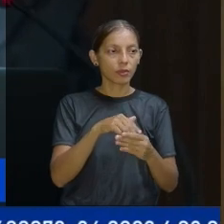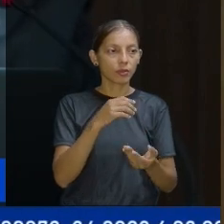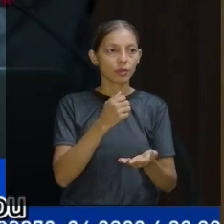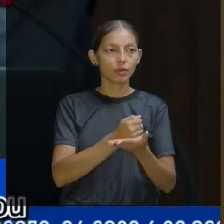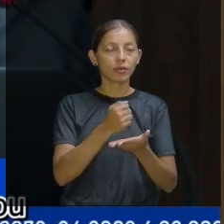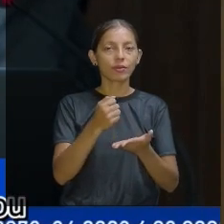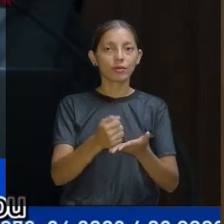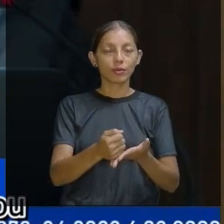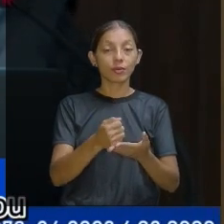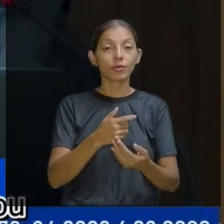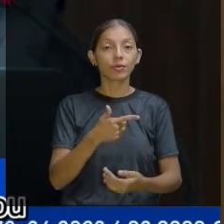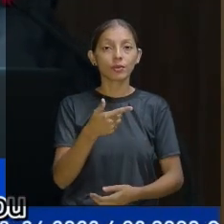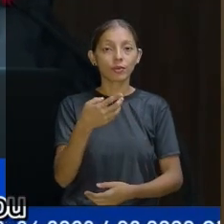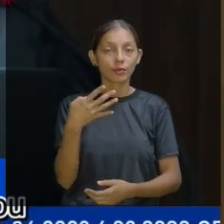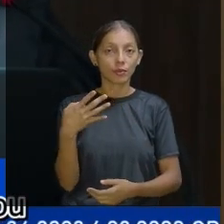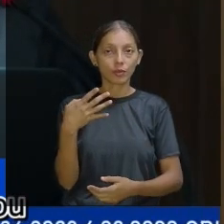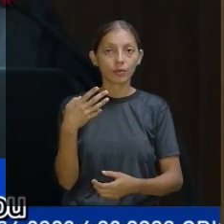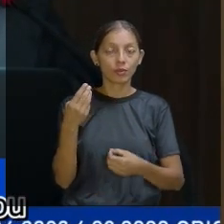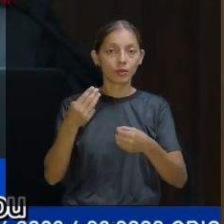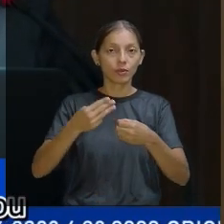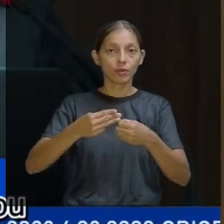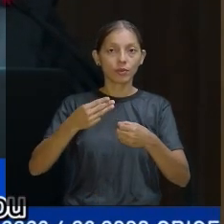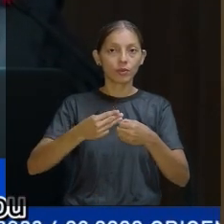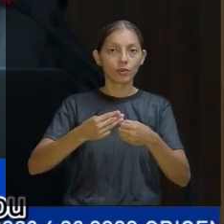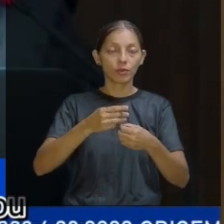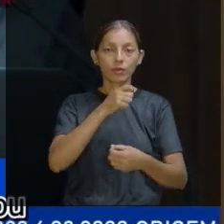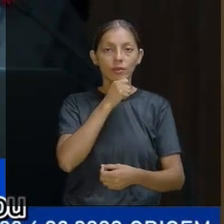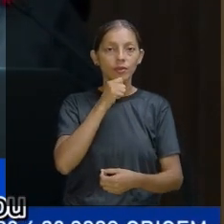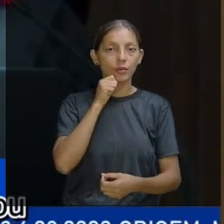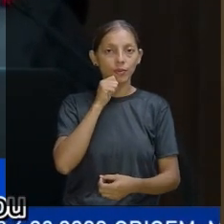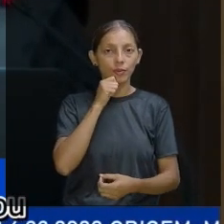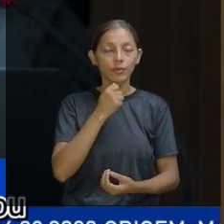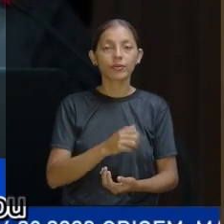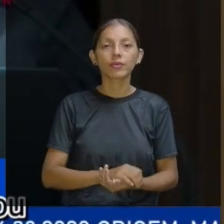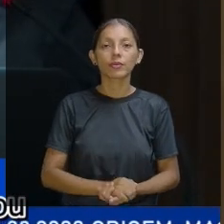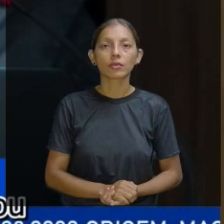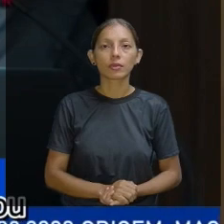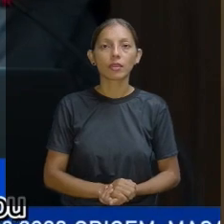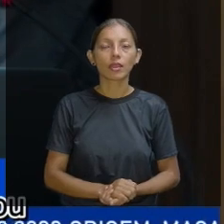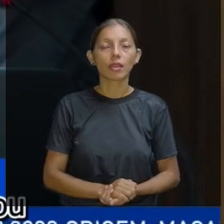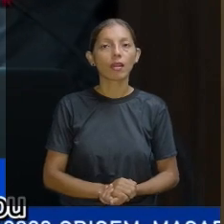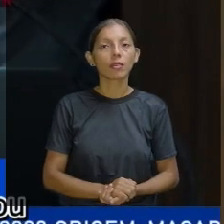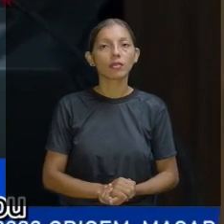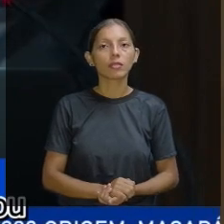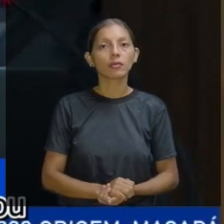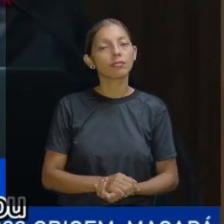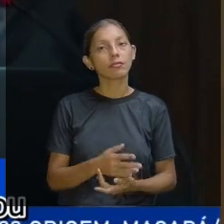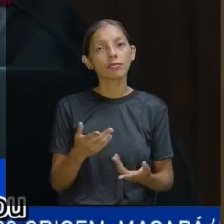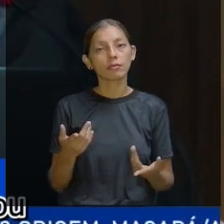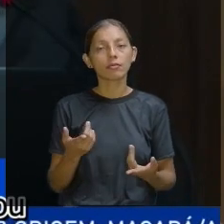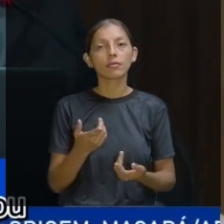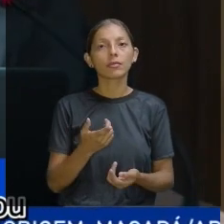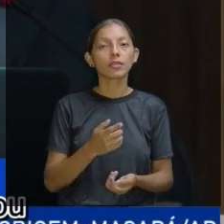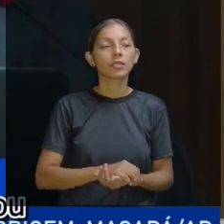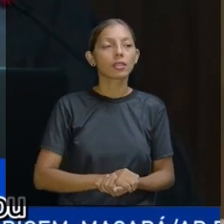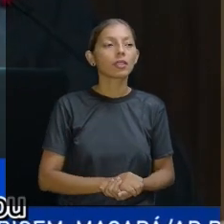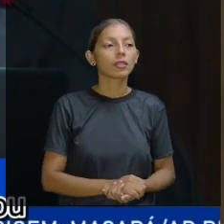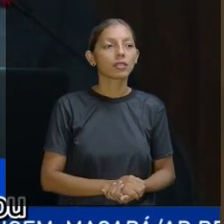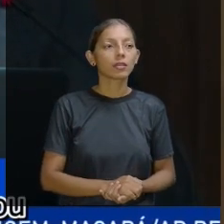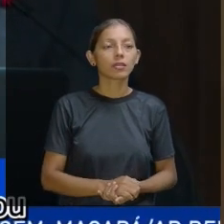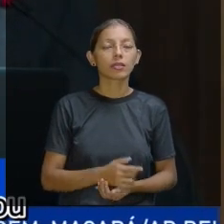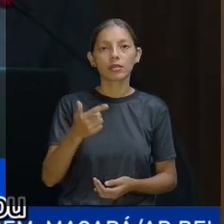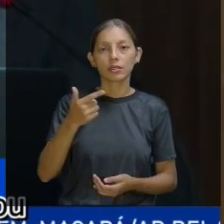2024 no município de Macapá, ou seja, na zona na segunda e